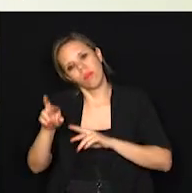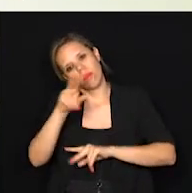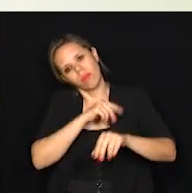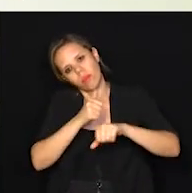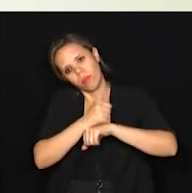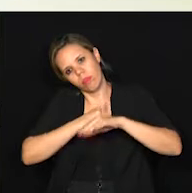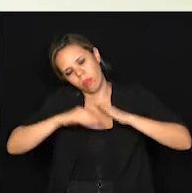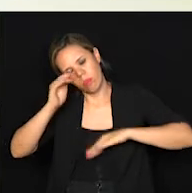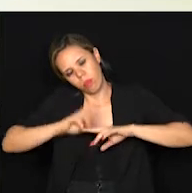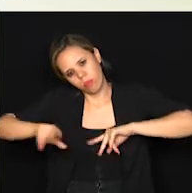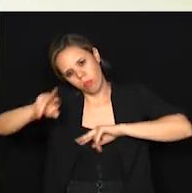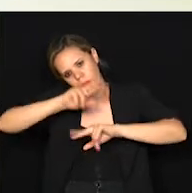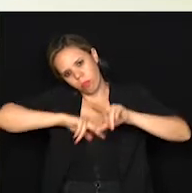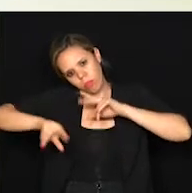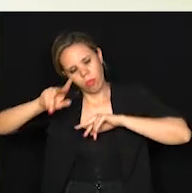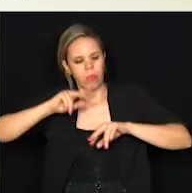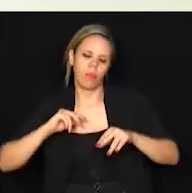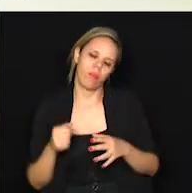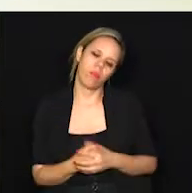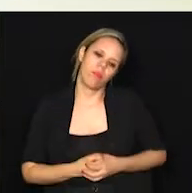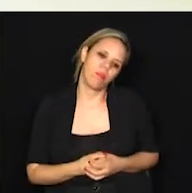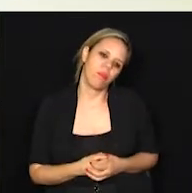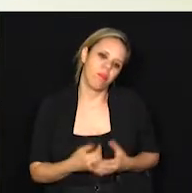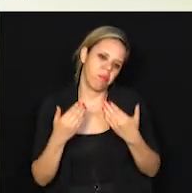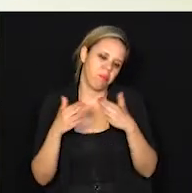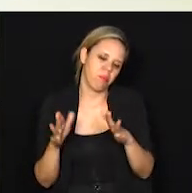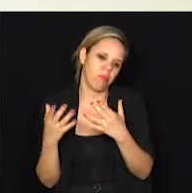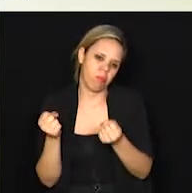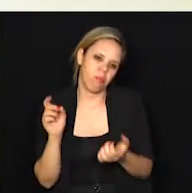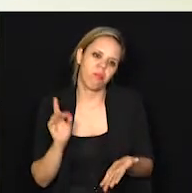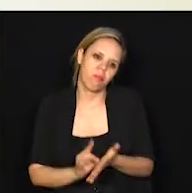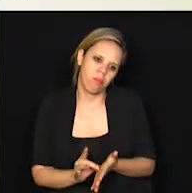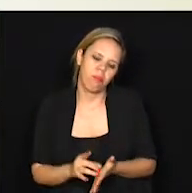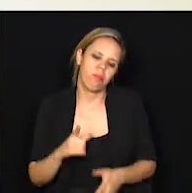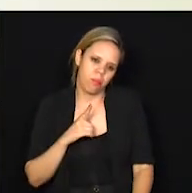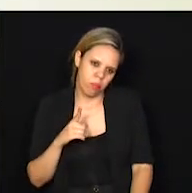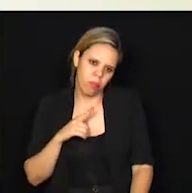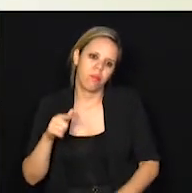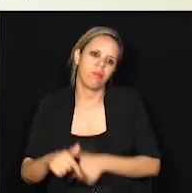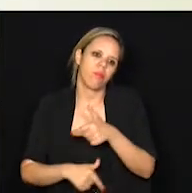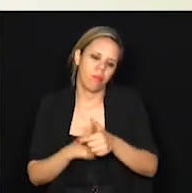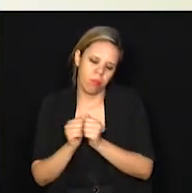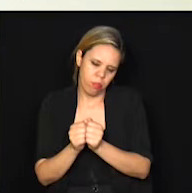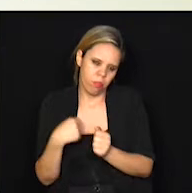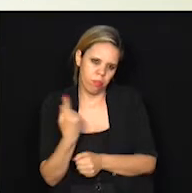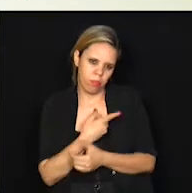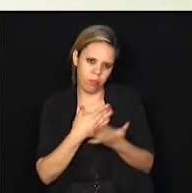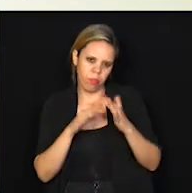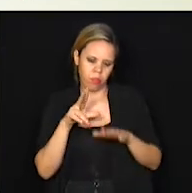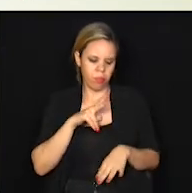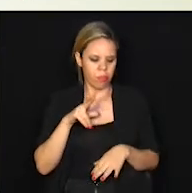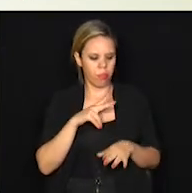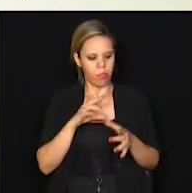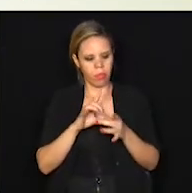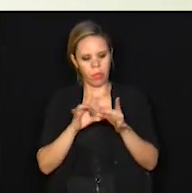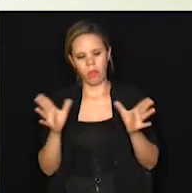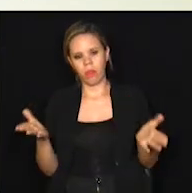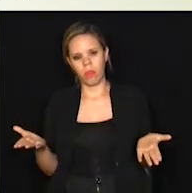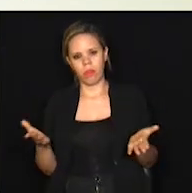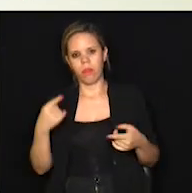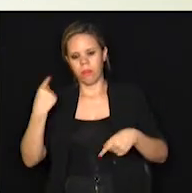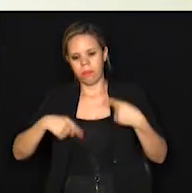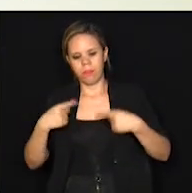crianças, apoio às atividades não presenciais, atividades extracurriculares e oficinas temáticas. Atentem-se que